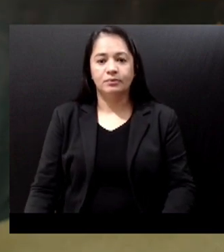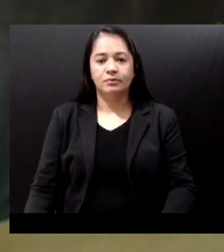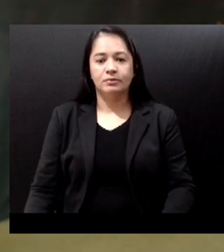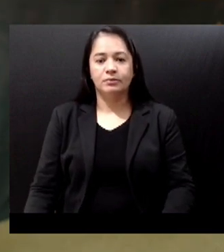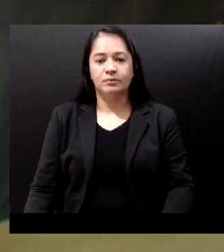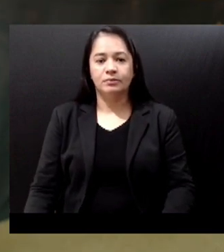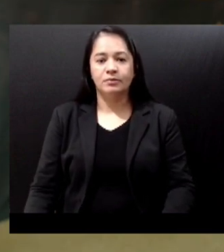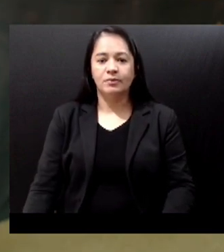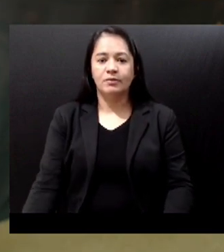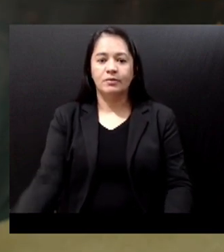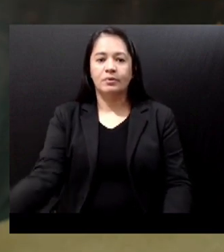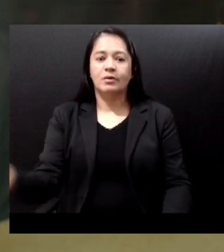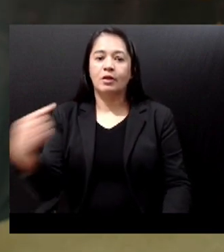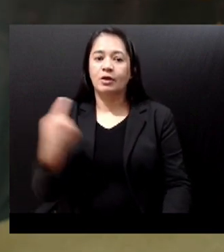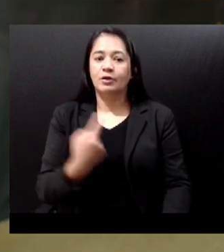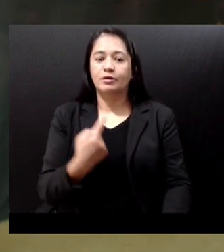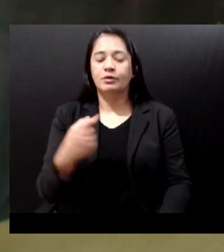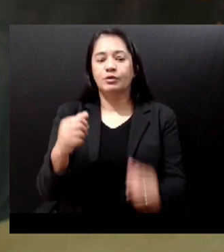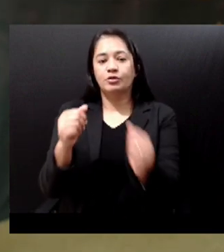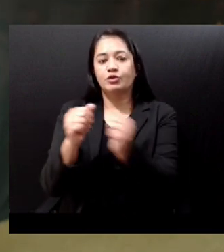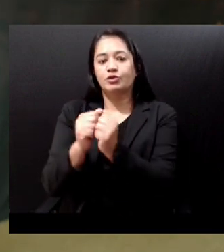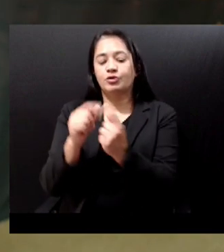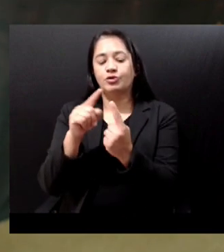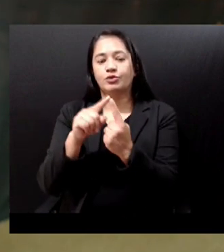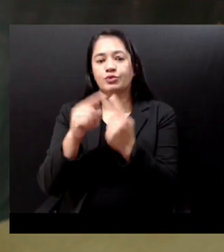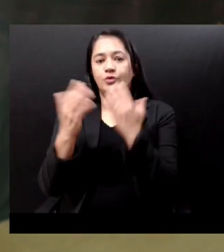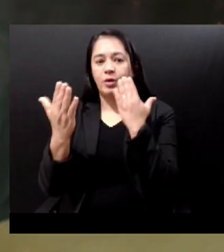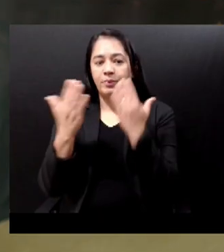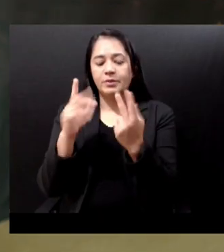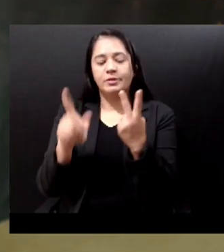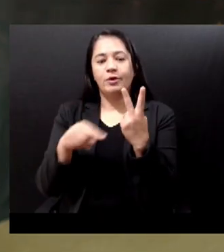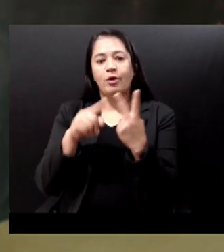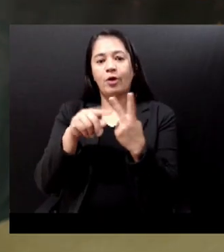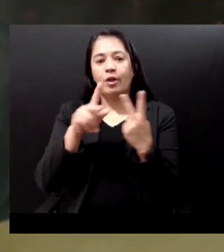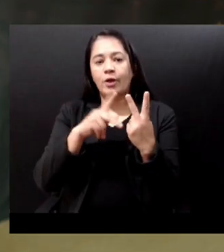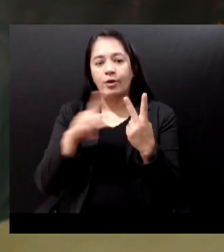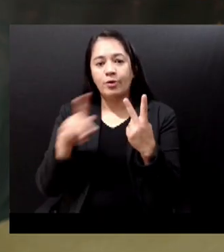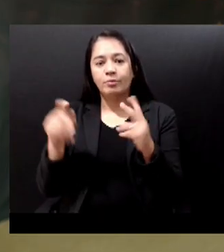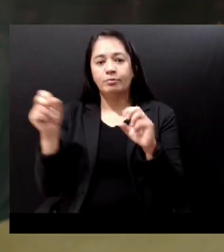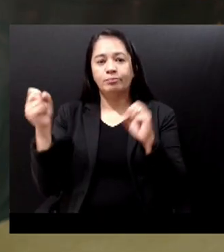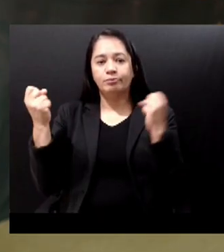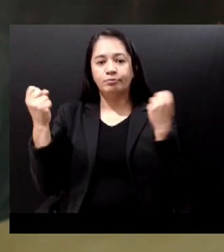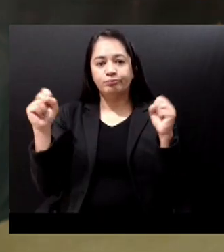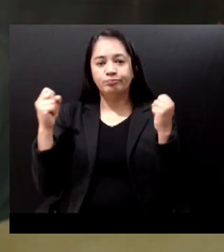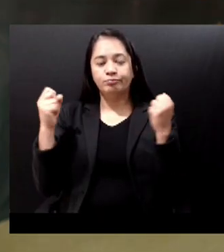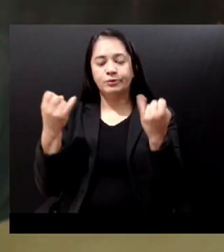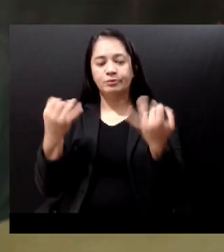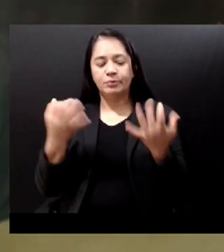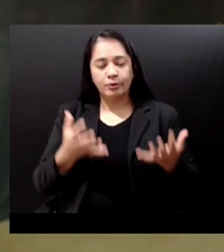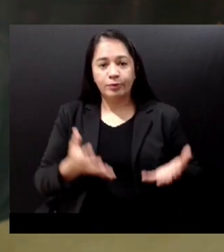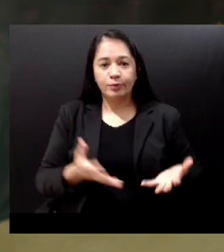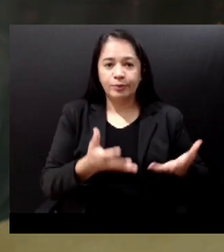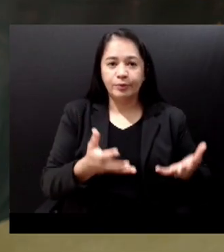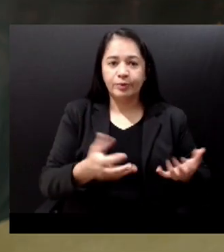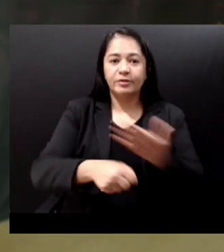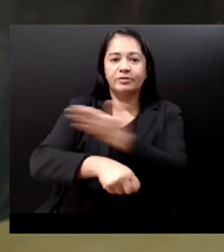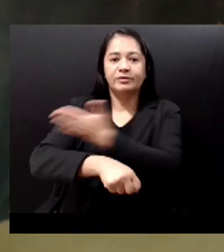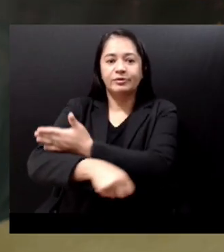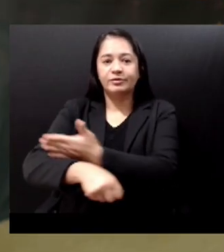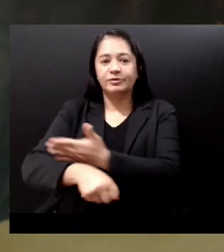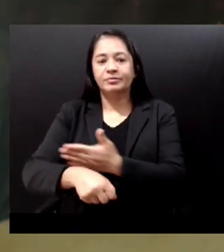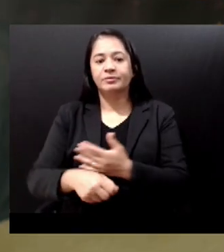uma psicóloga, um educador físico, falando sobre motivação e disciplina. Carolina Pires, da